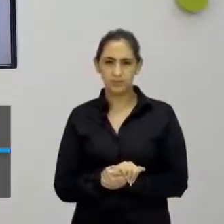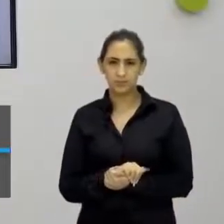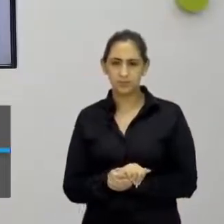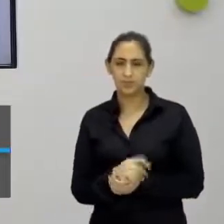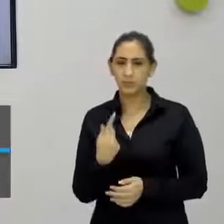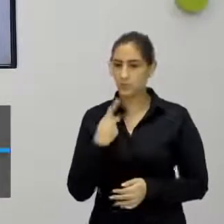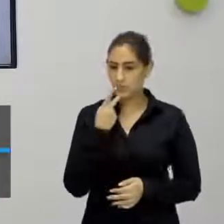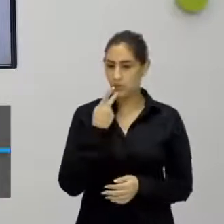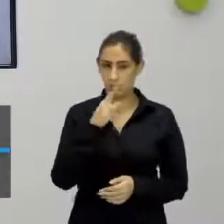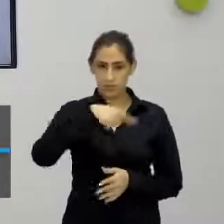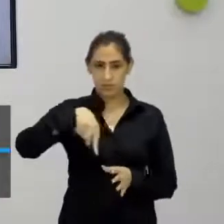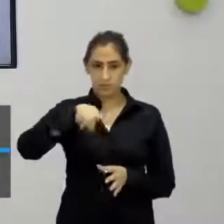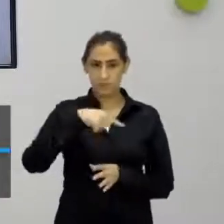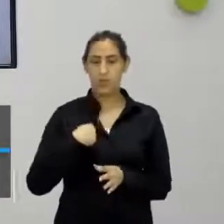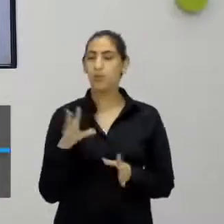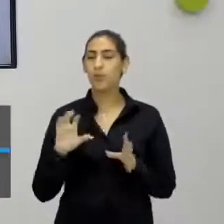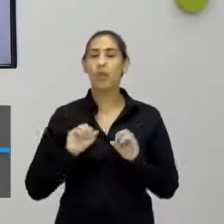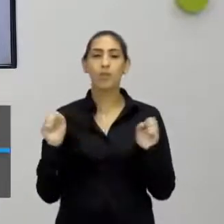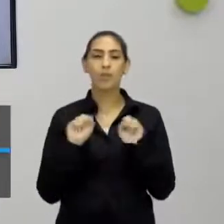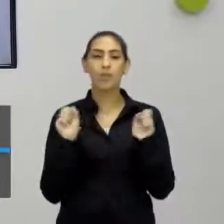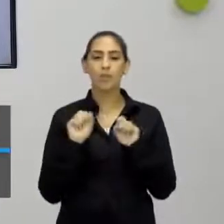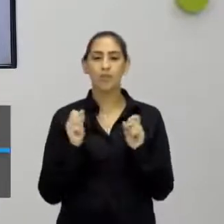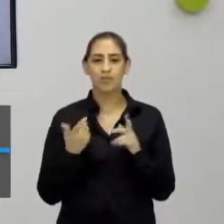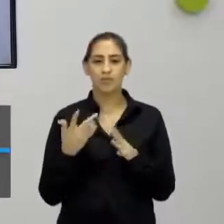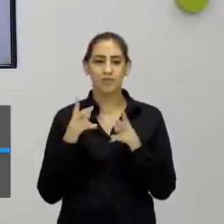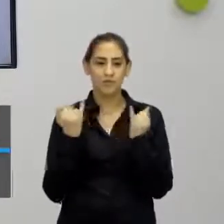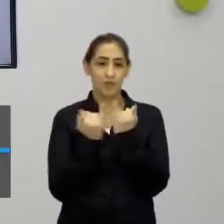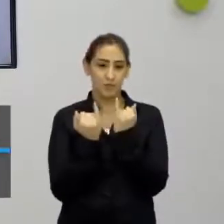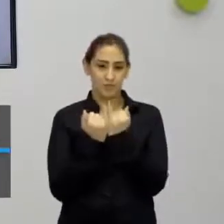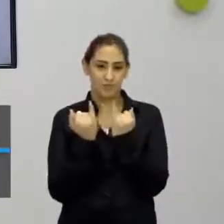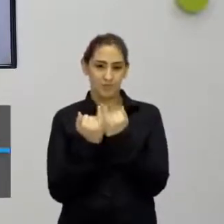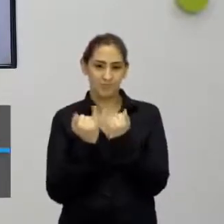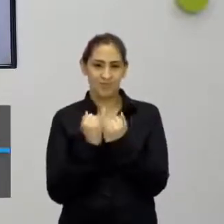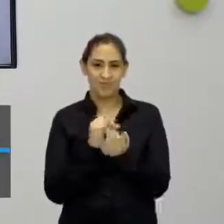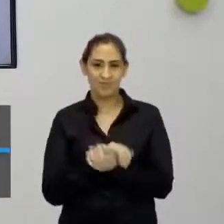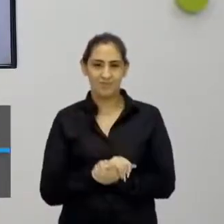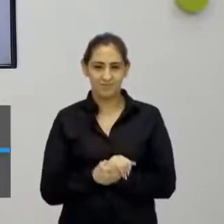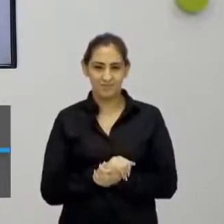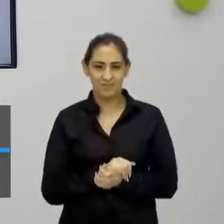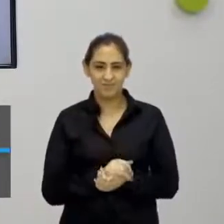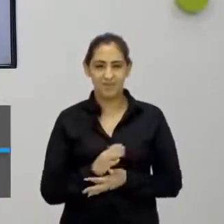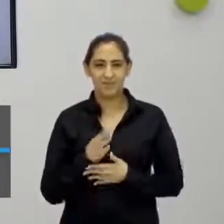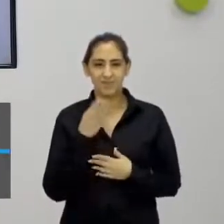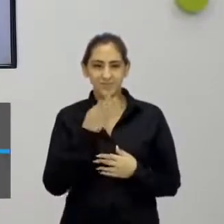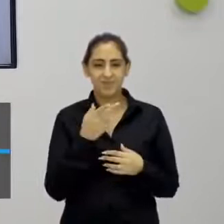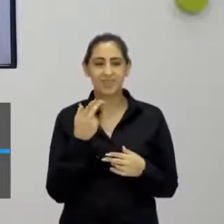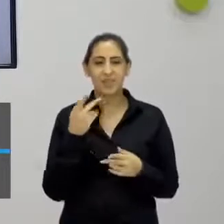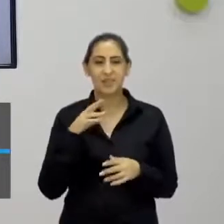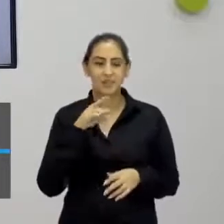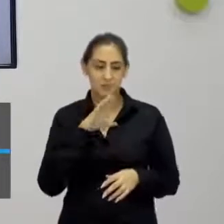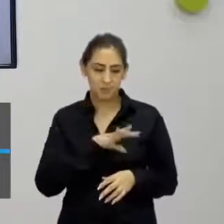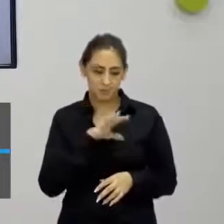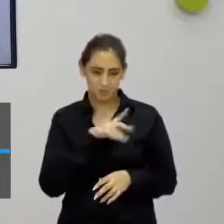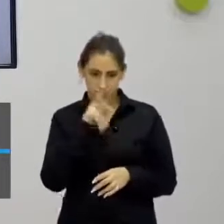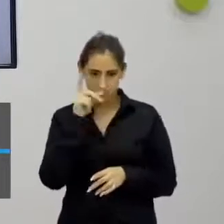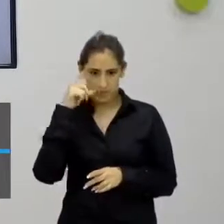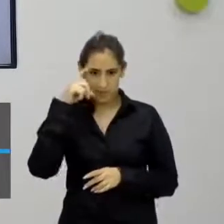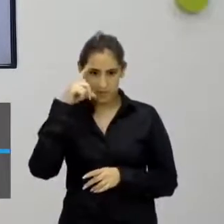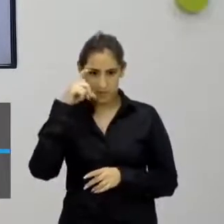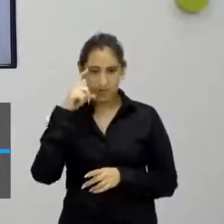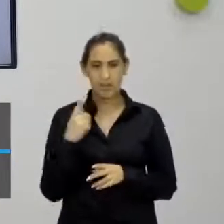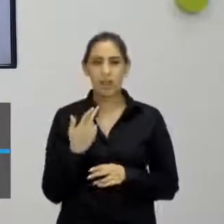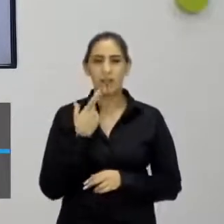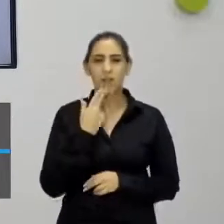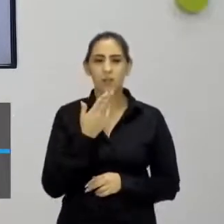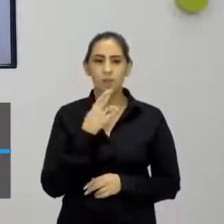para vocês, eu adoro a polêmica e quando eu coloco uma polêmica, eu gosto de ver o debate. Então, vá lá no Instagram, Língua Portuguesa, CMSP_EM, tá